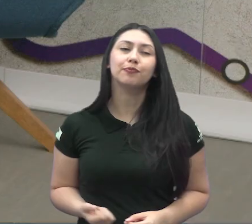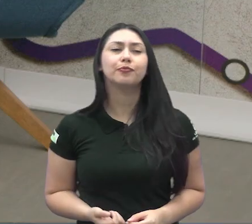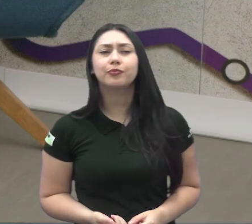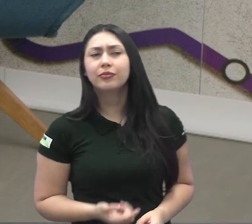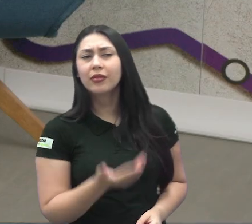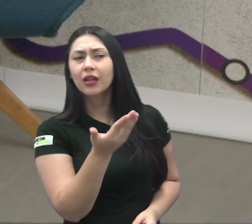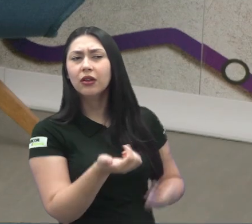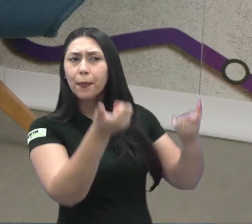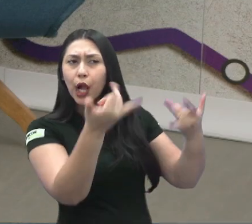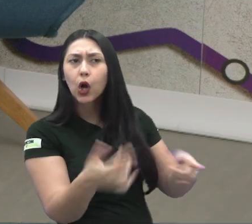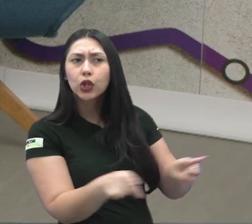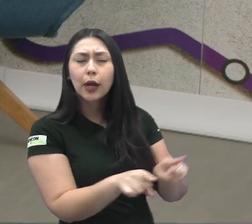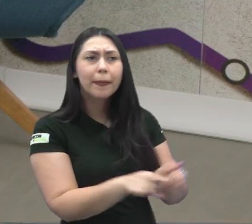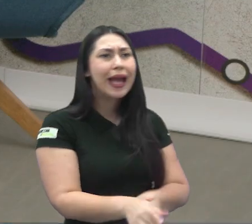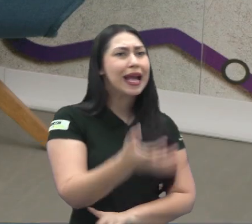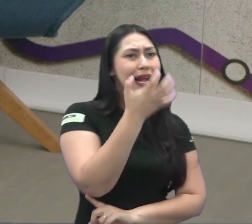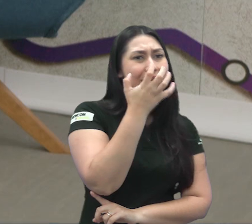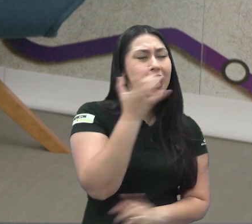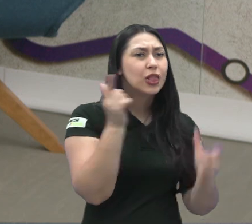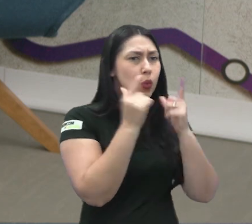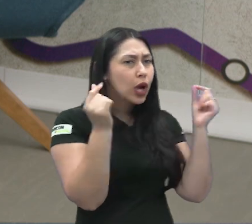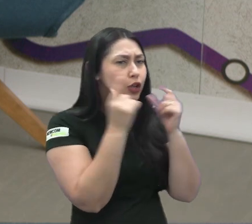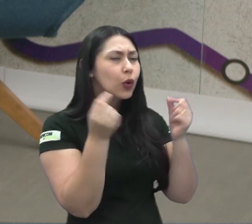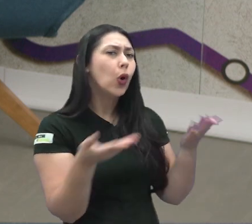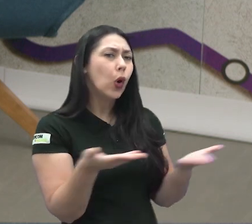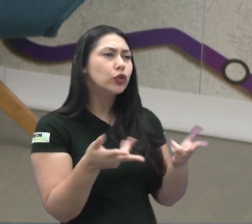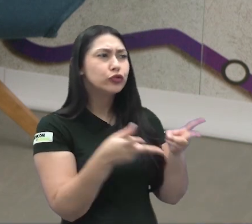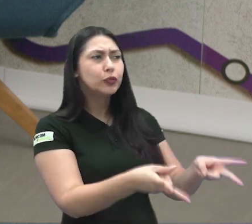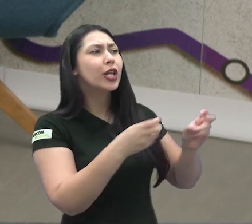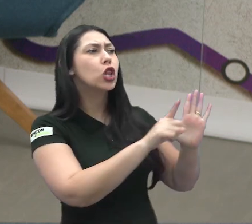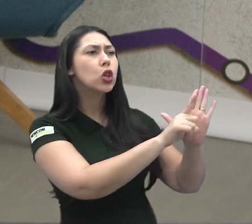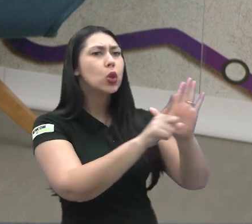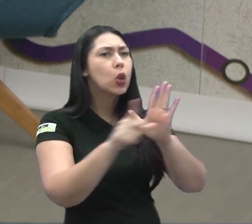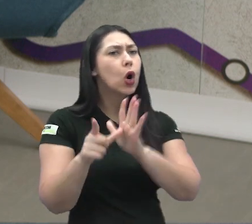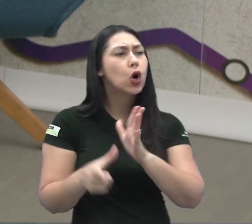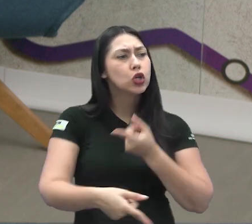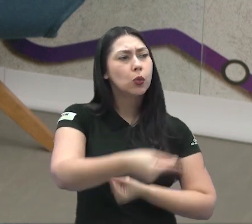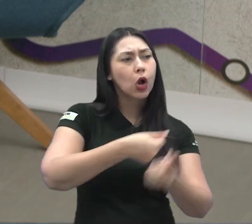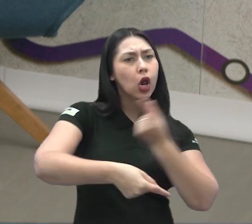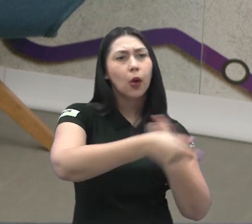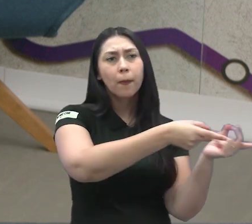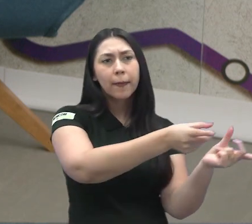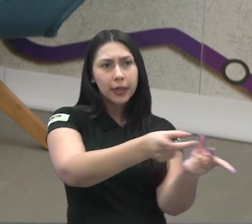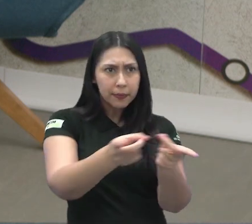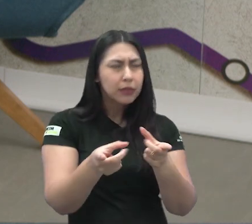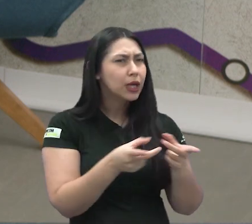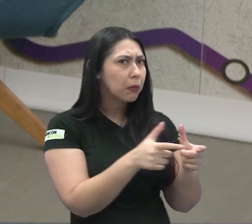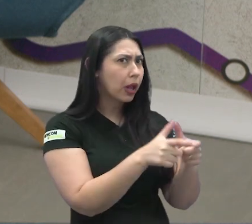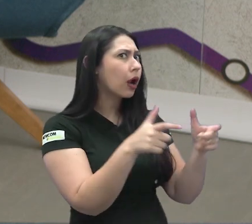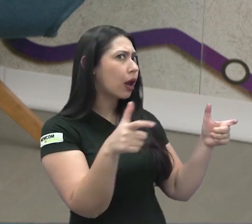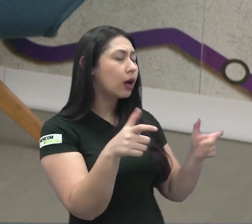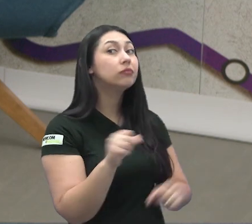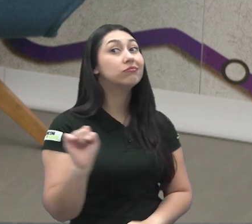Você falou a questão dos pets, né? Que hoje é a tendência, a gente vê muitas lojas, o comércio pet vem crescendo muito,